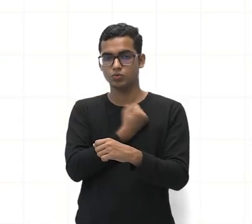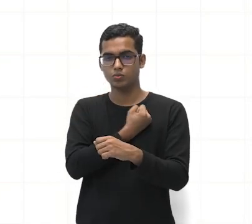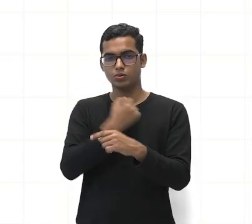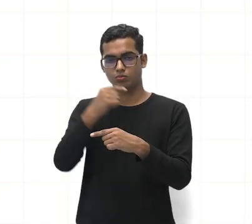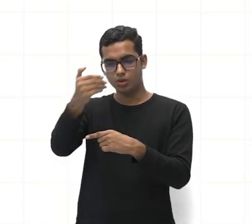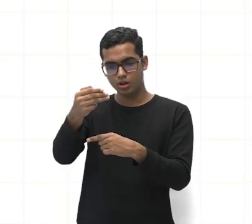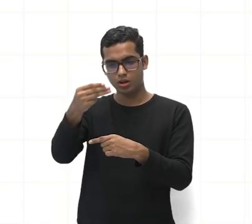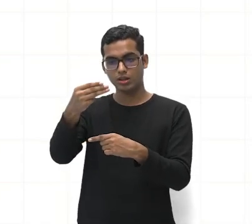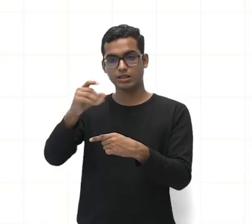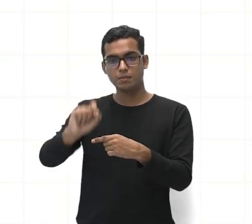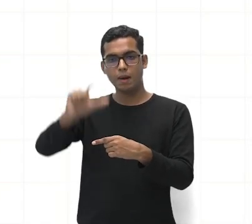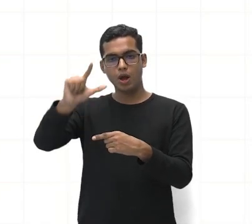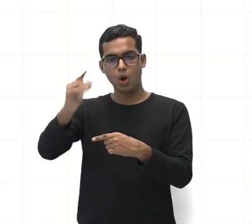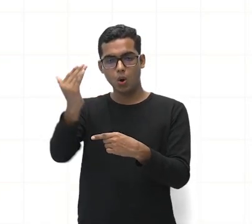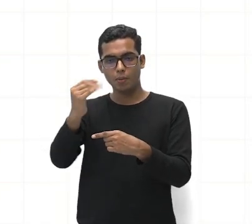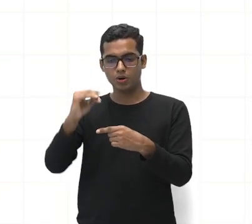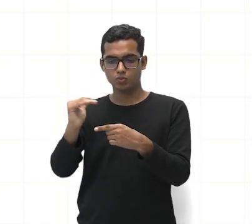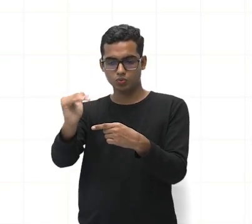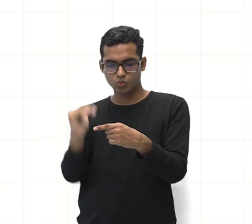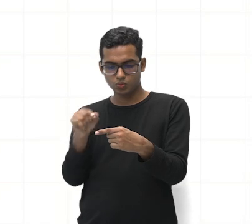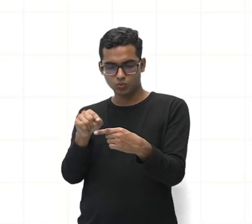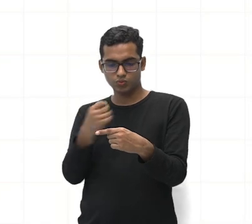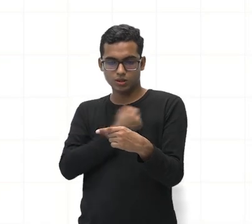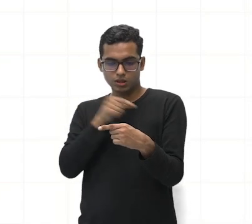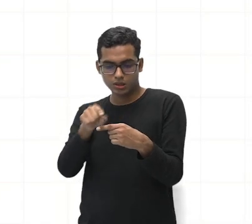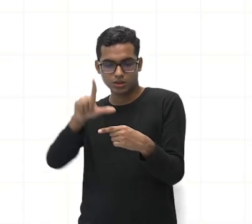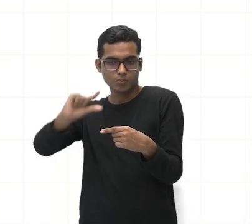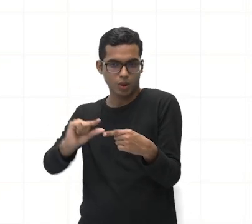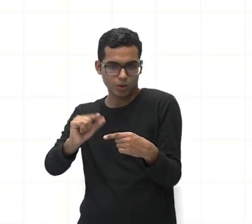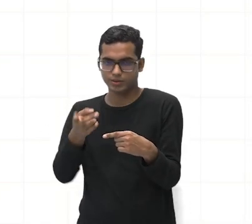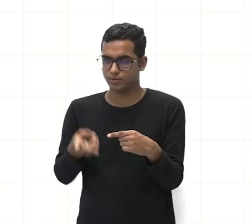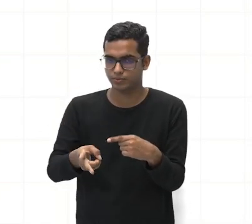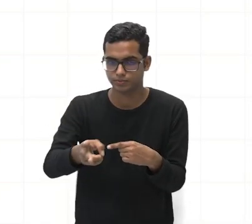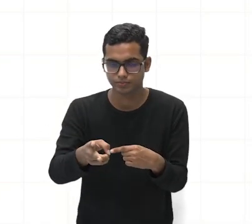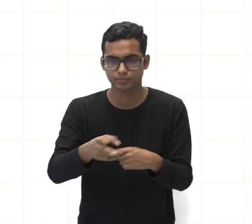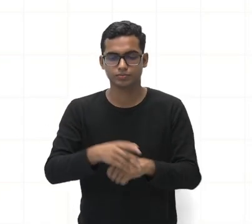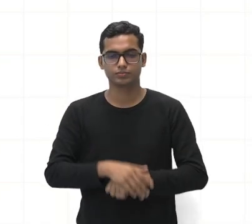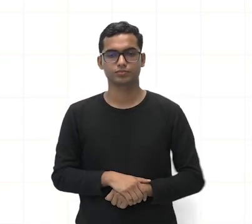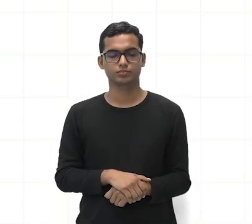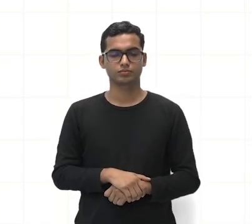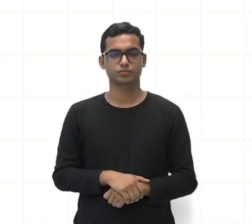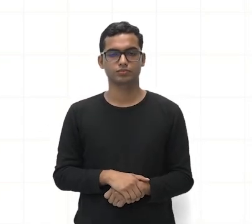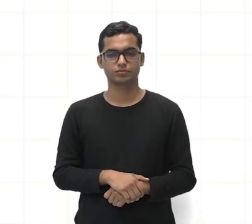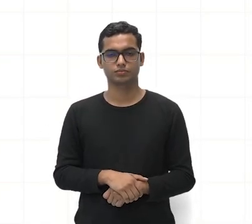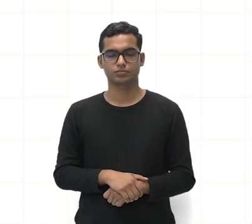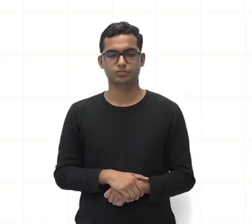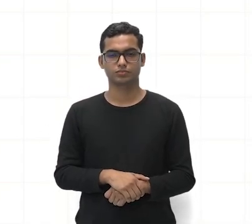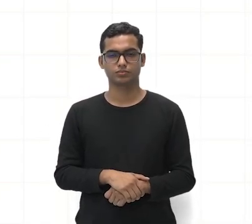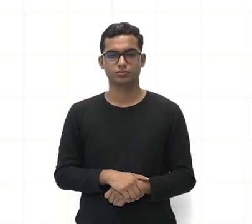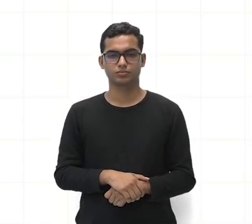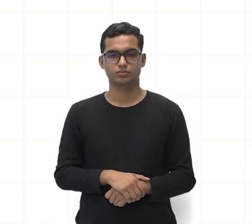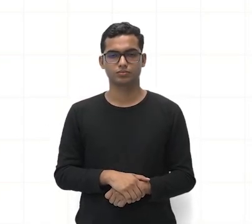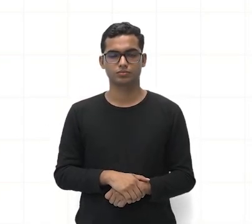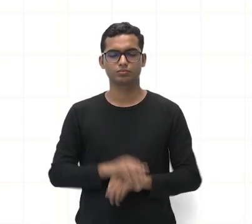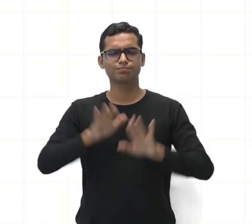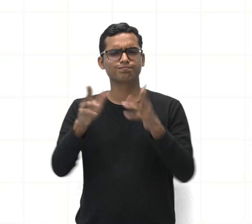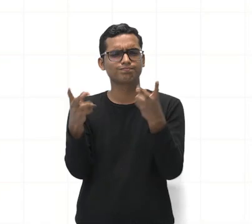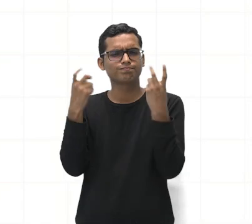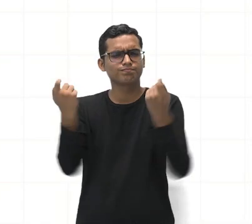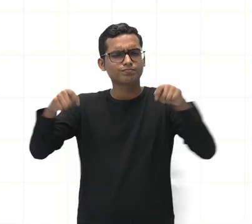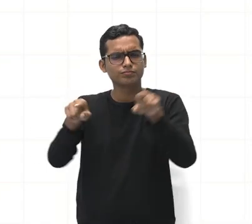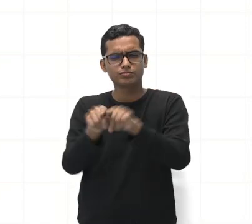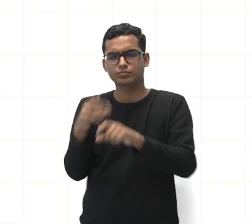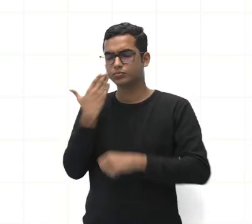subtrair. Em outras palavras, é isso, tá bom? Sempre o minuendo tem que ser maior do que o subtraindo. Mas aqui tu percebe, ó,